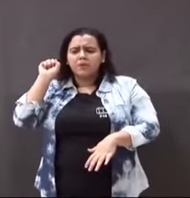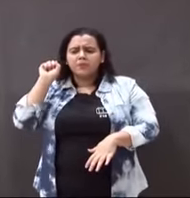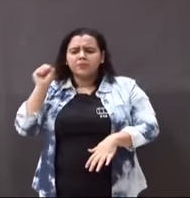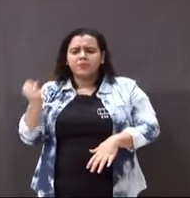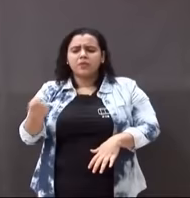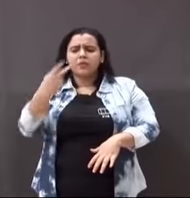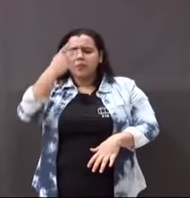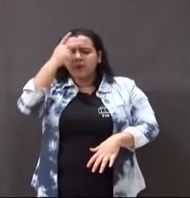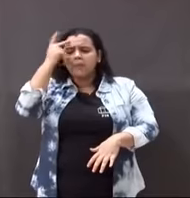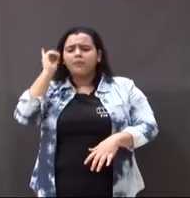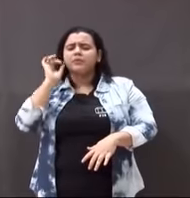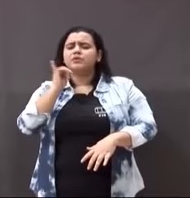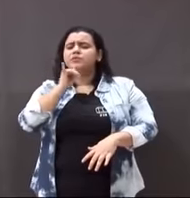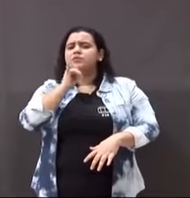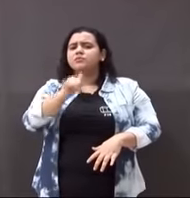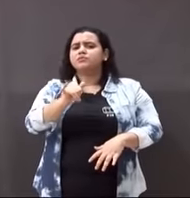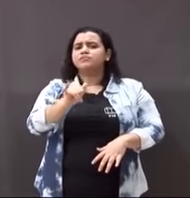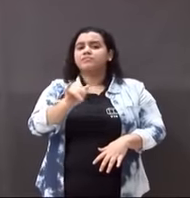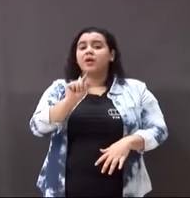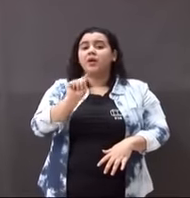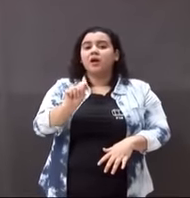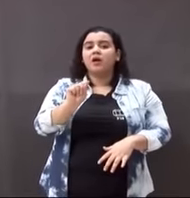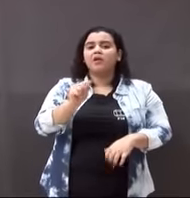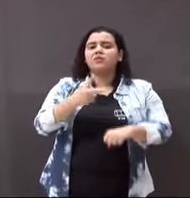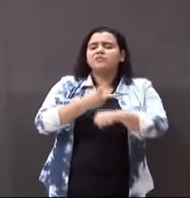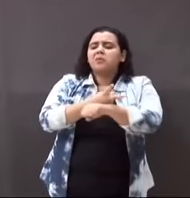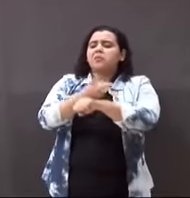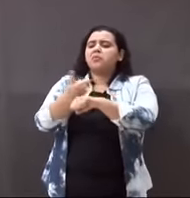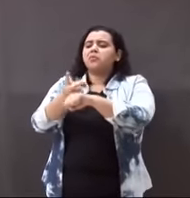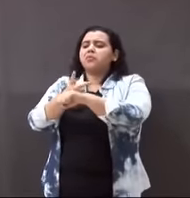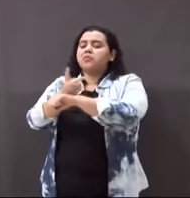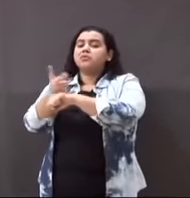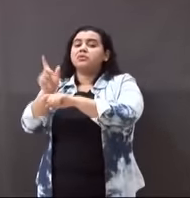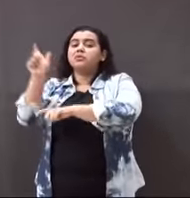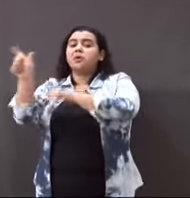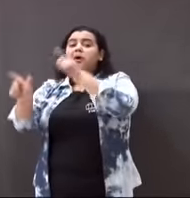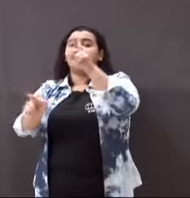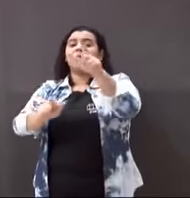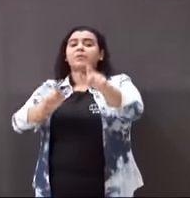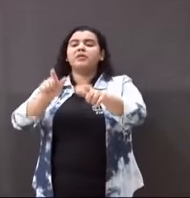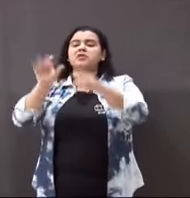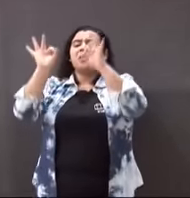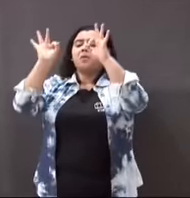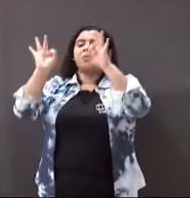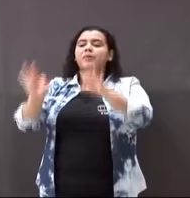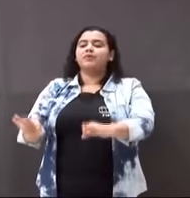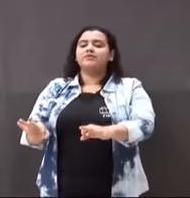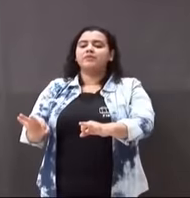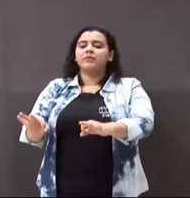você está procurando a pessoa certa no lugar errado.